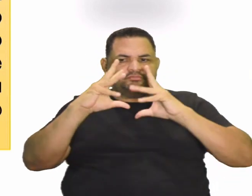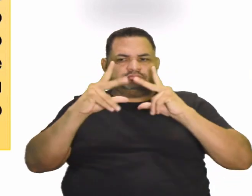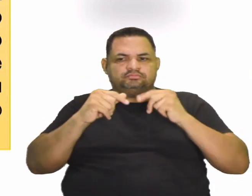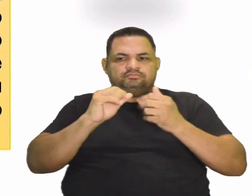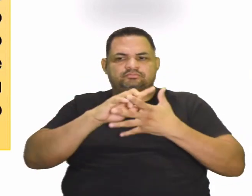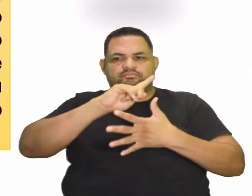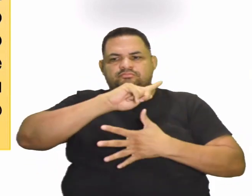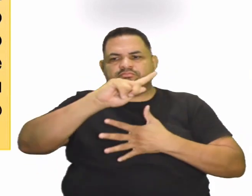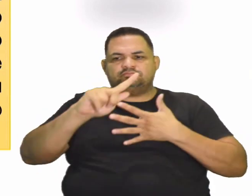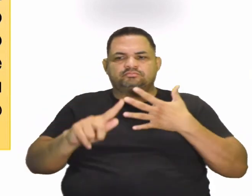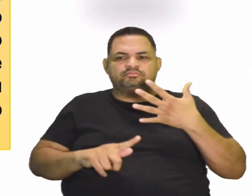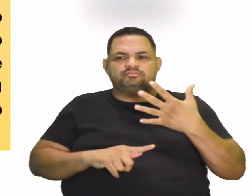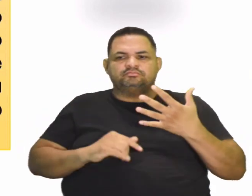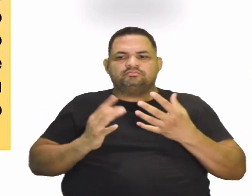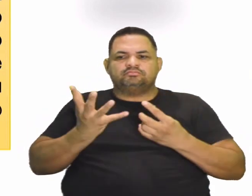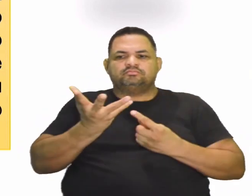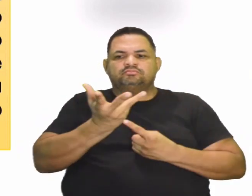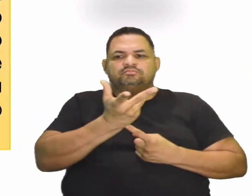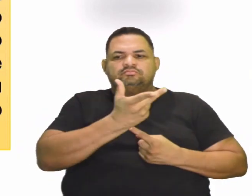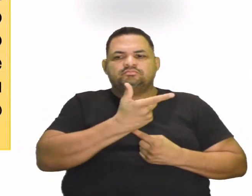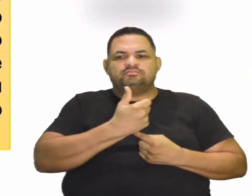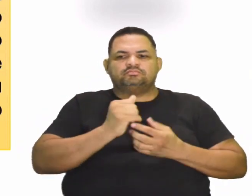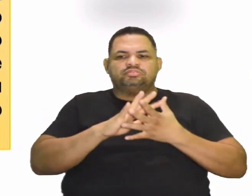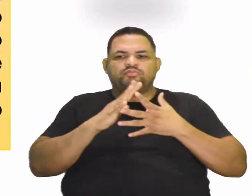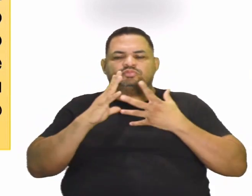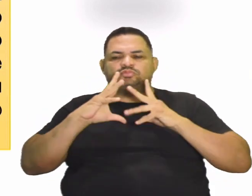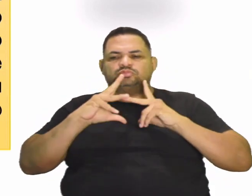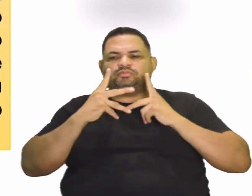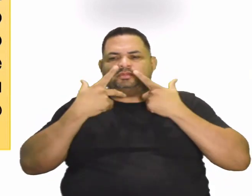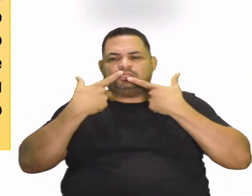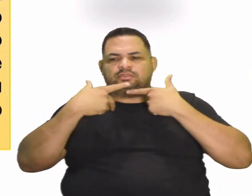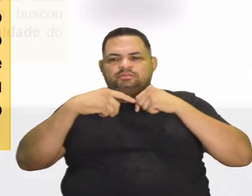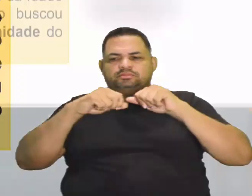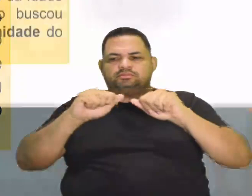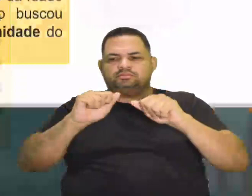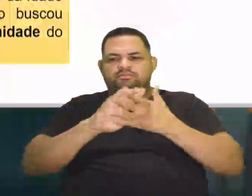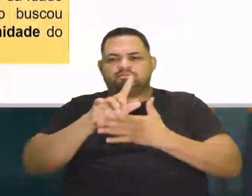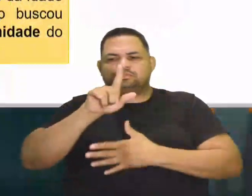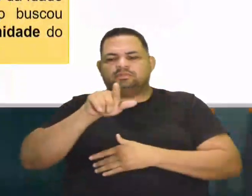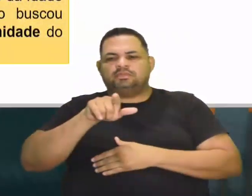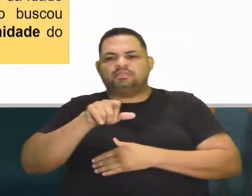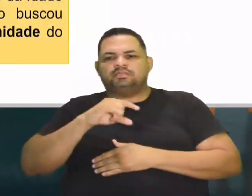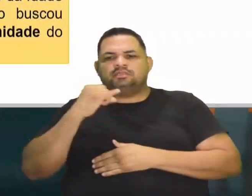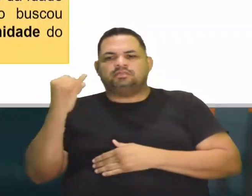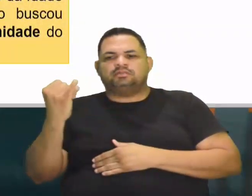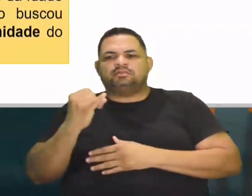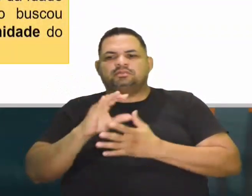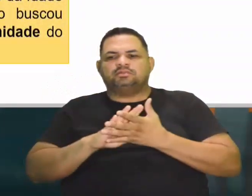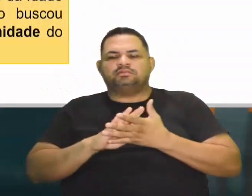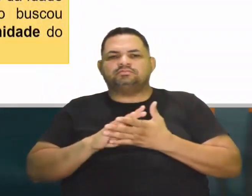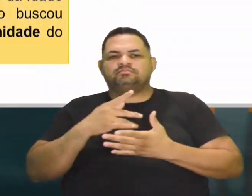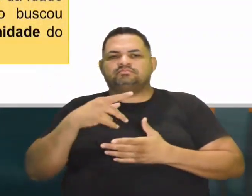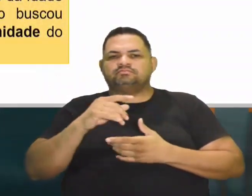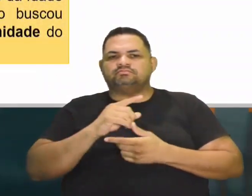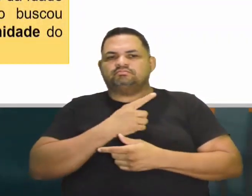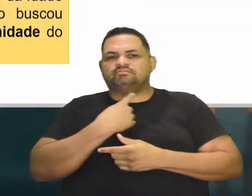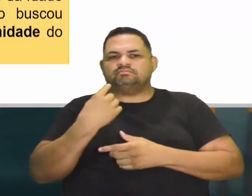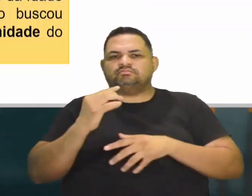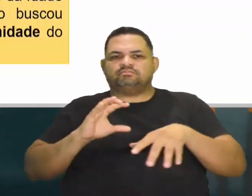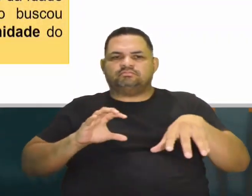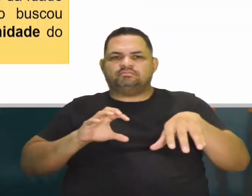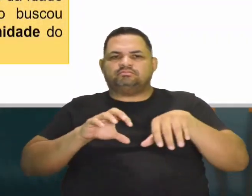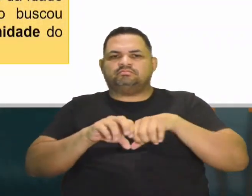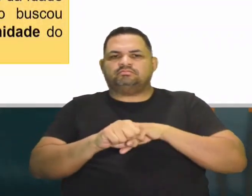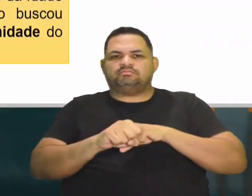gêneros artísticos, todas as linguagens, ela é importante para a nossa formação e